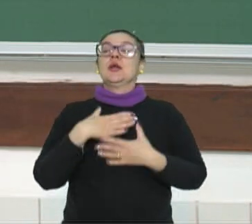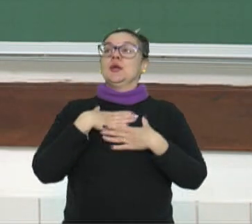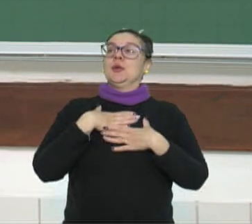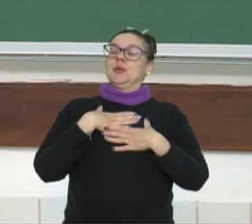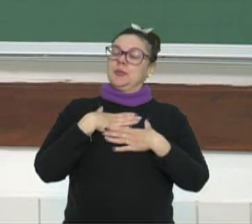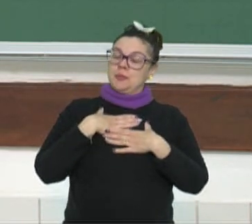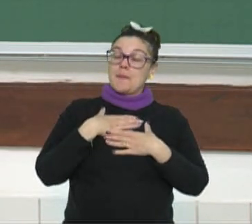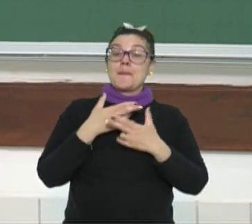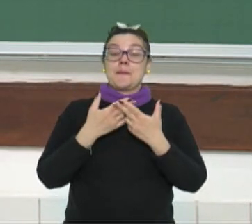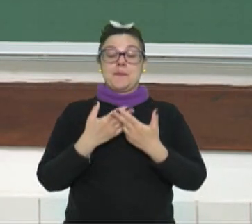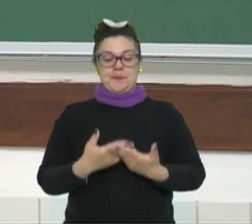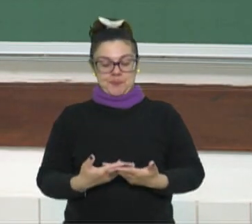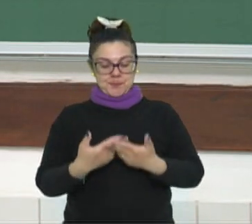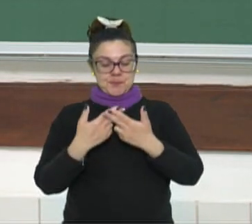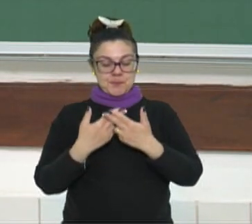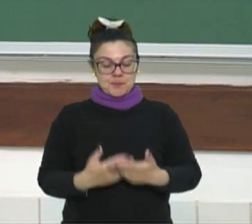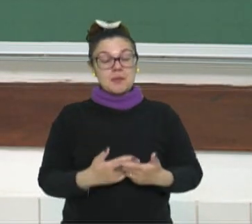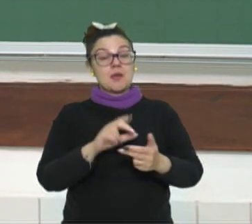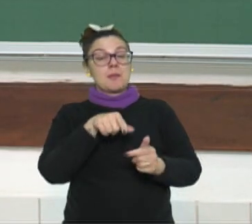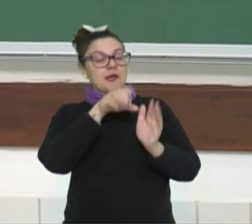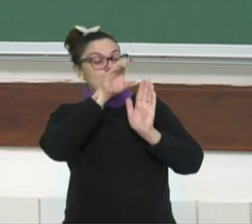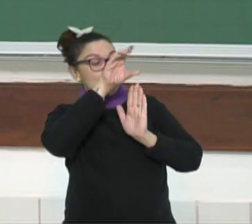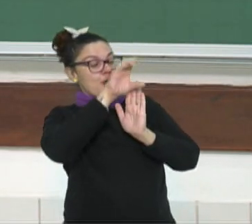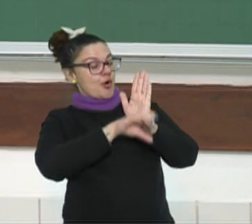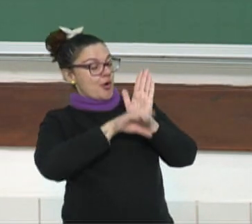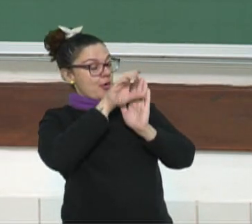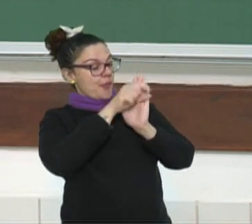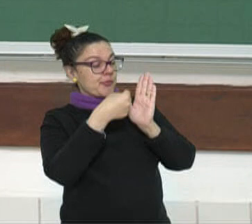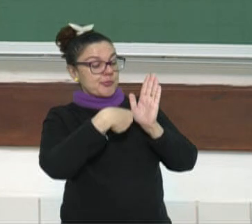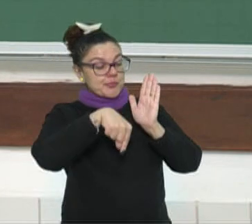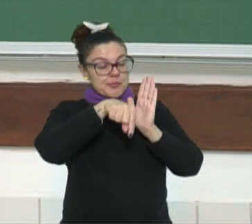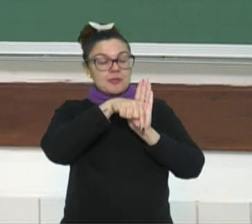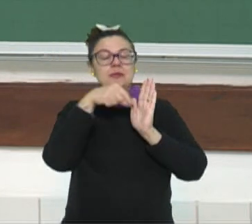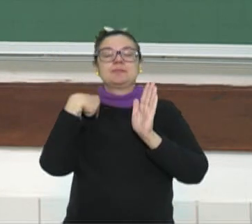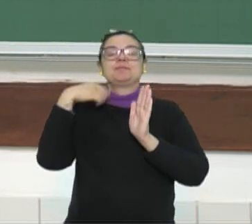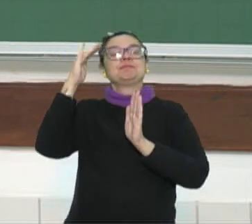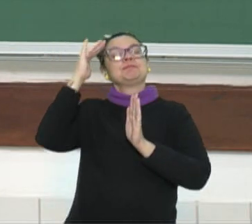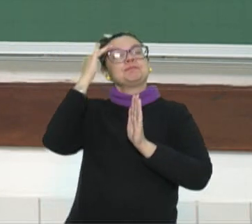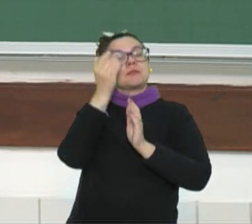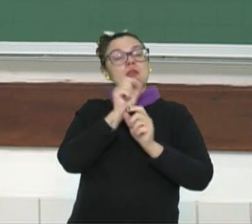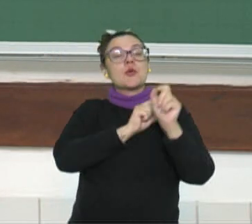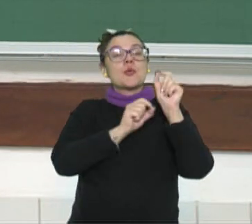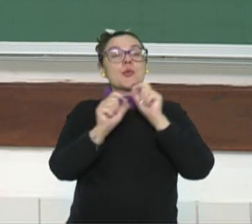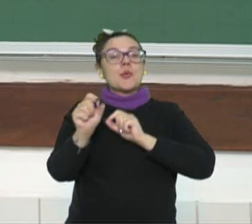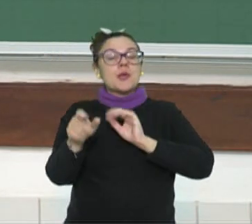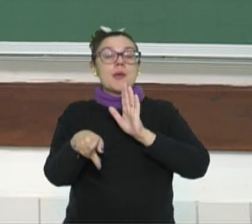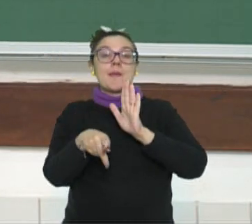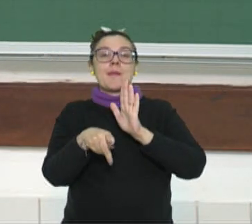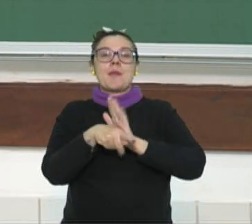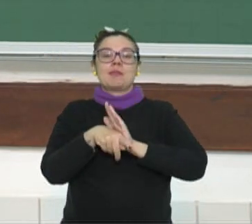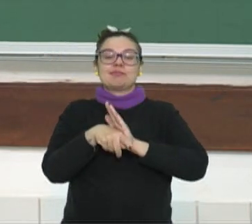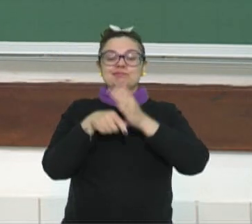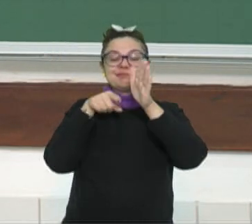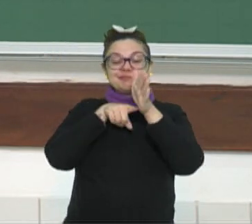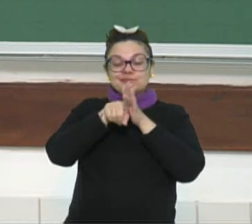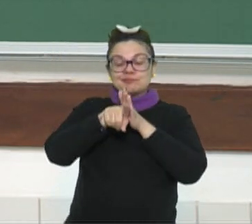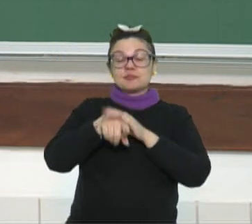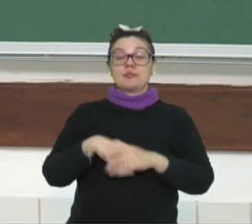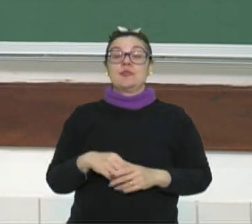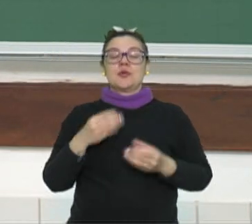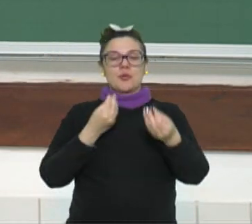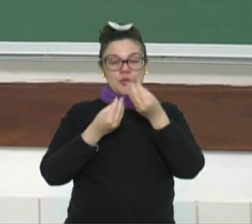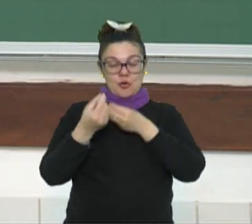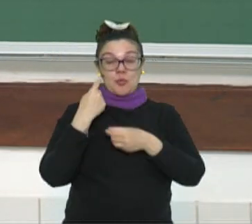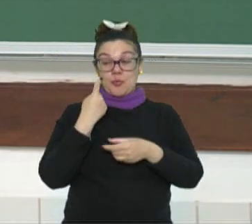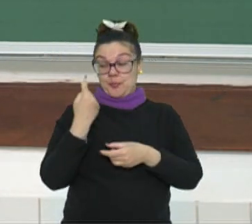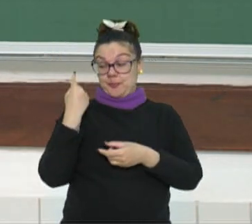respirando fundo, para que aqueles conceitos ali te orientem do que a questão está falando. Então eu vou mostrar um pouquinho de como